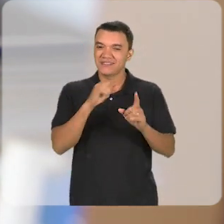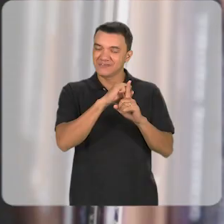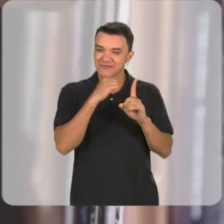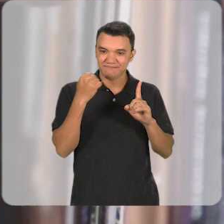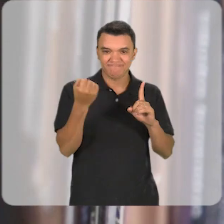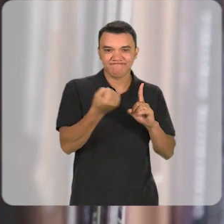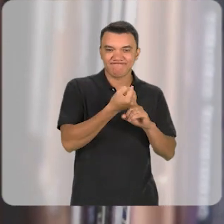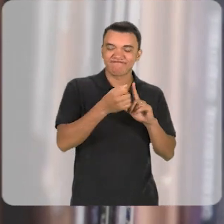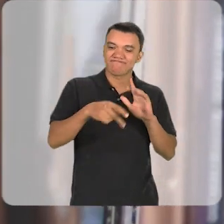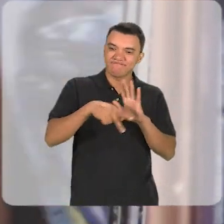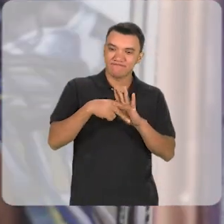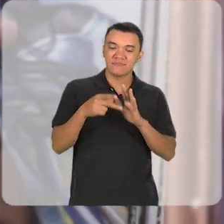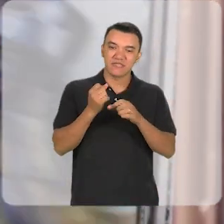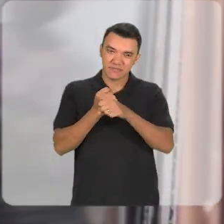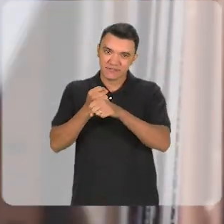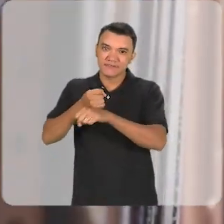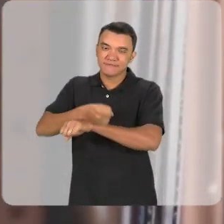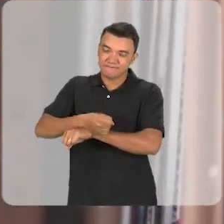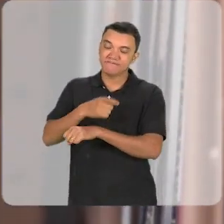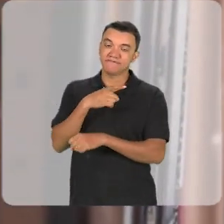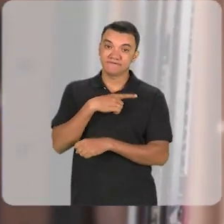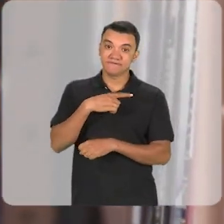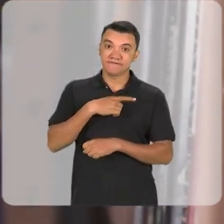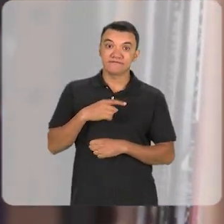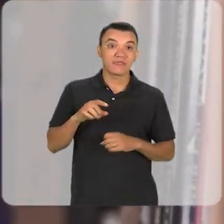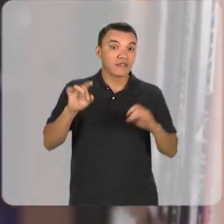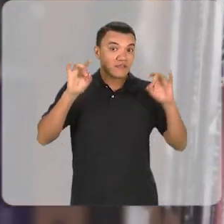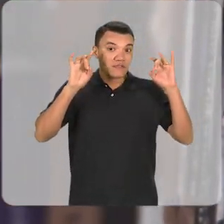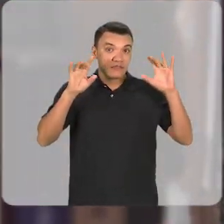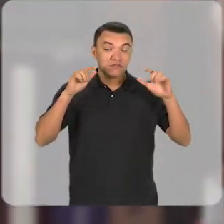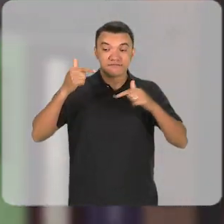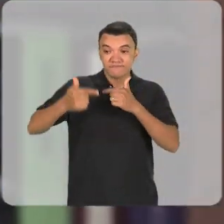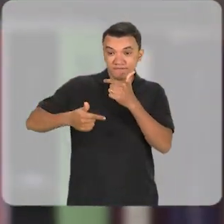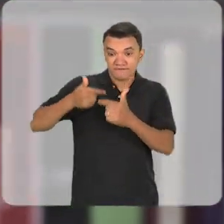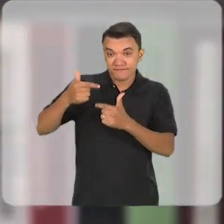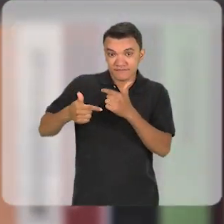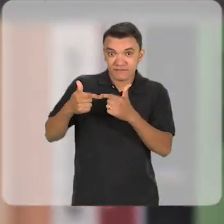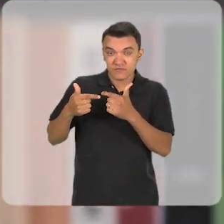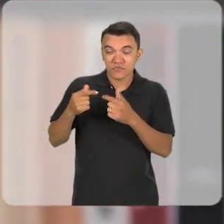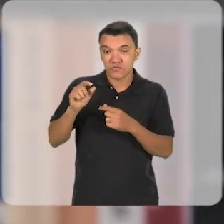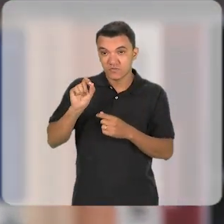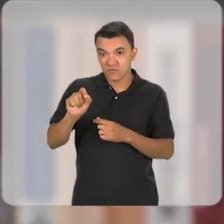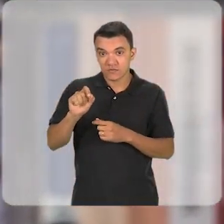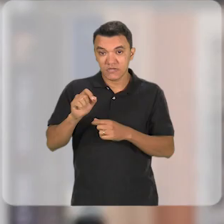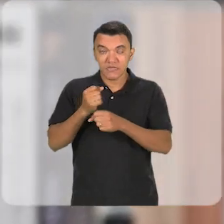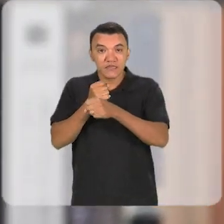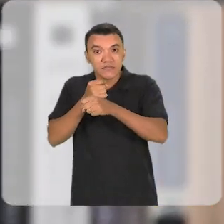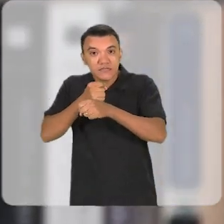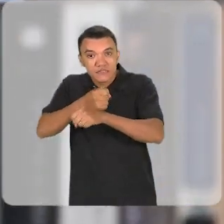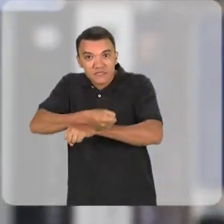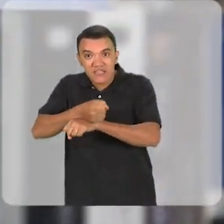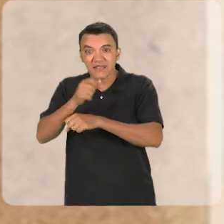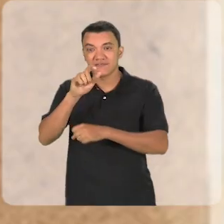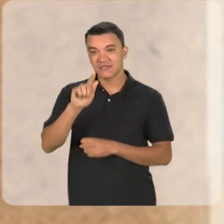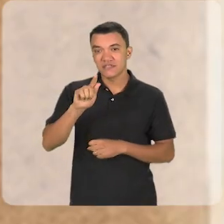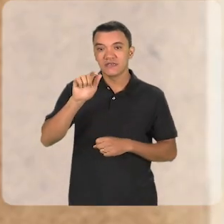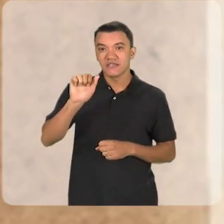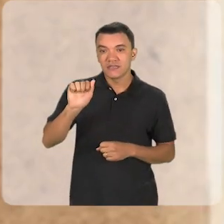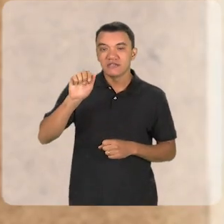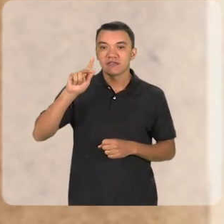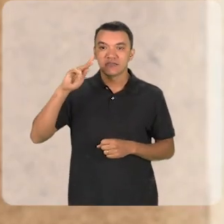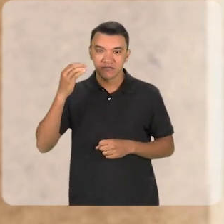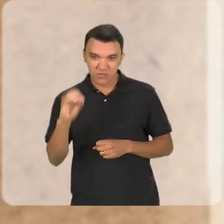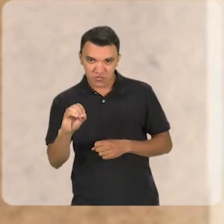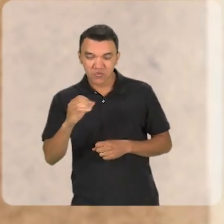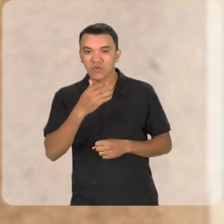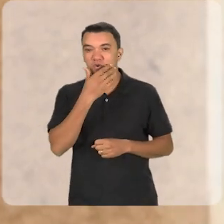escravista, quando nós temos especialmente os trabalhos dos chamados escravos de ganho, né, e das escravas